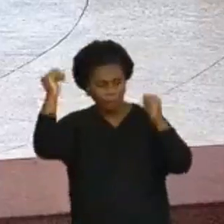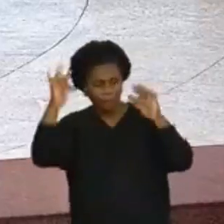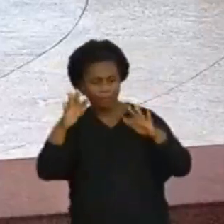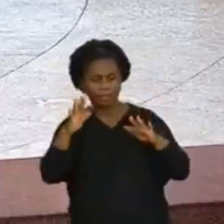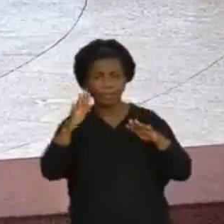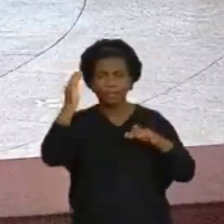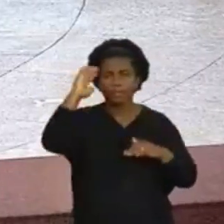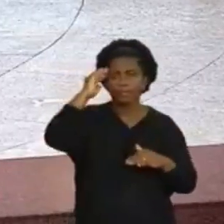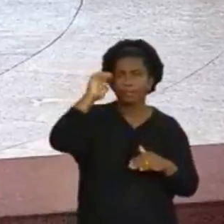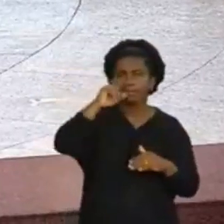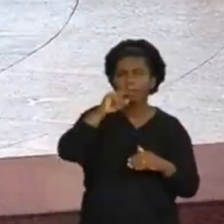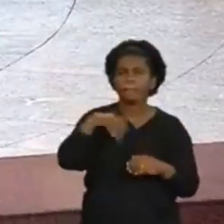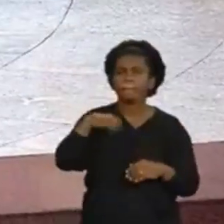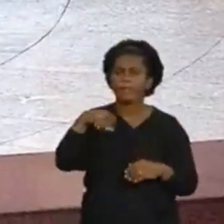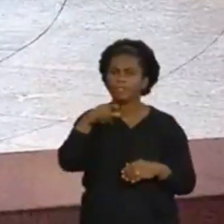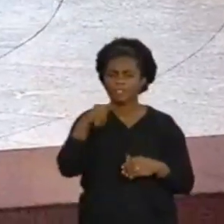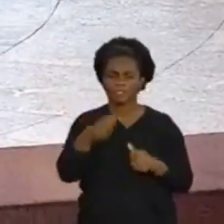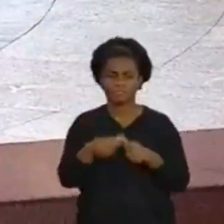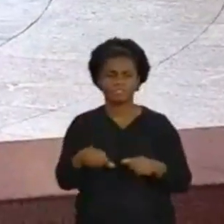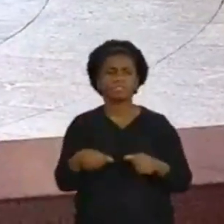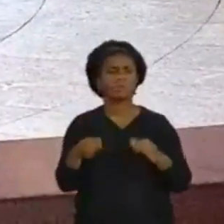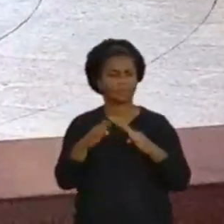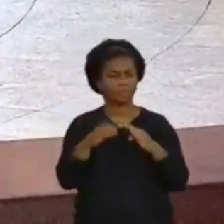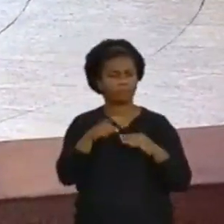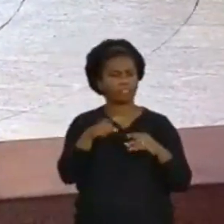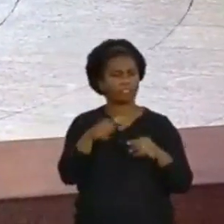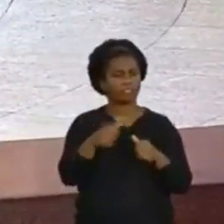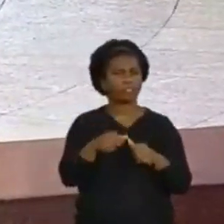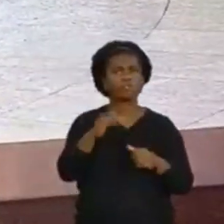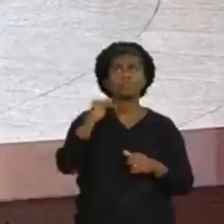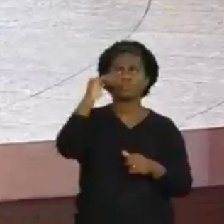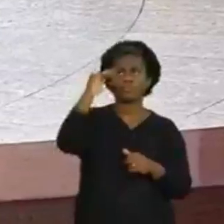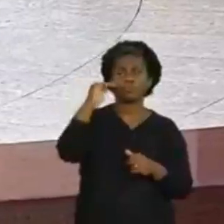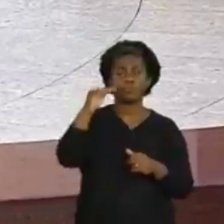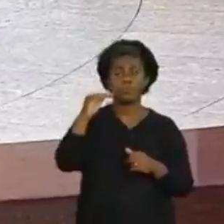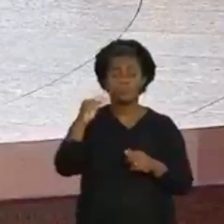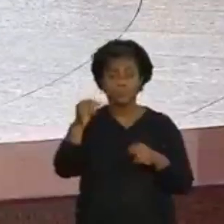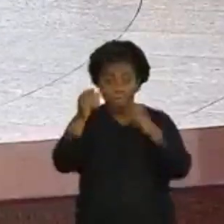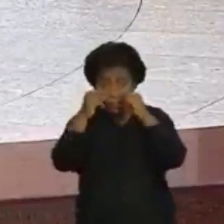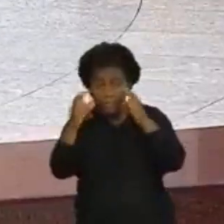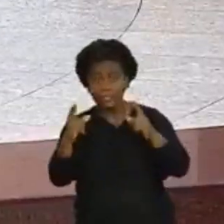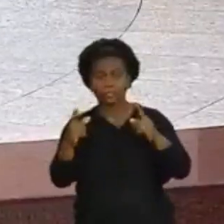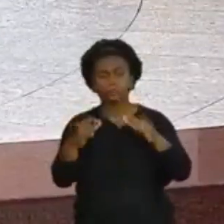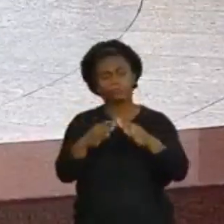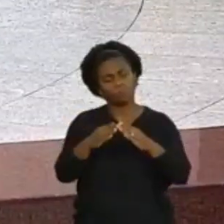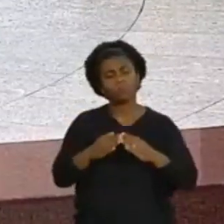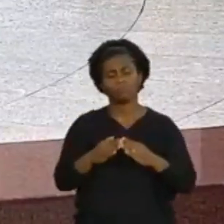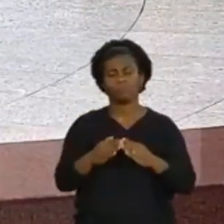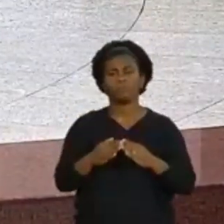Escuta bem, você que está em casa, você que está em cima, preste bem atenção, por favor.